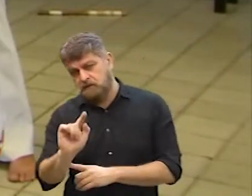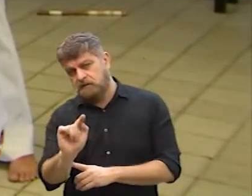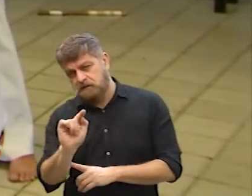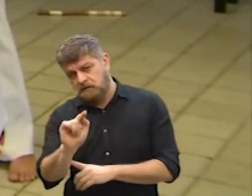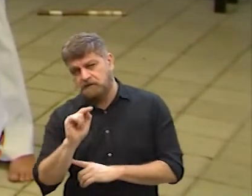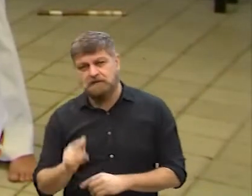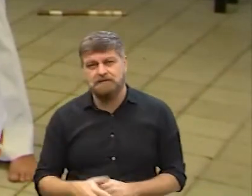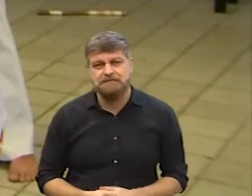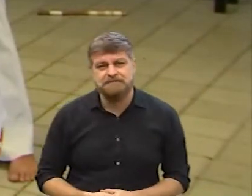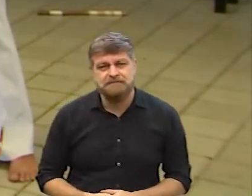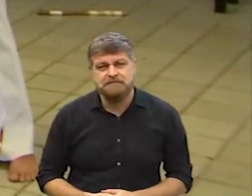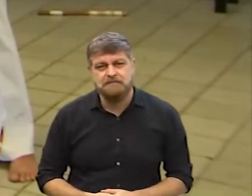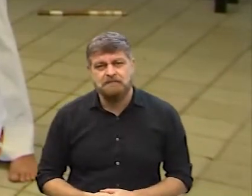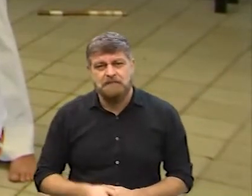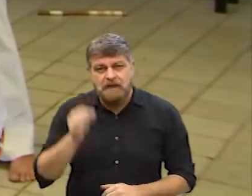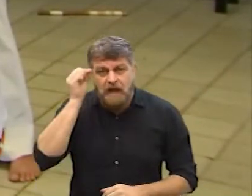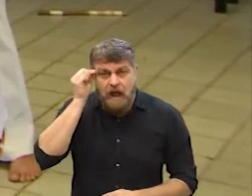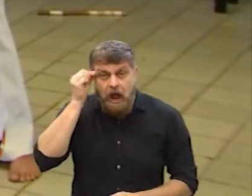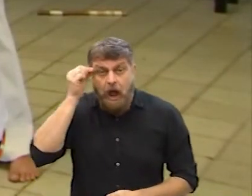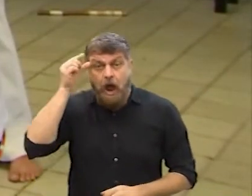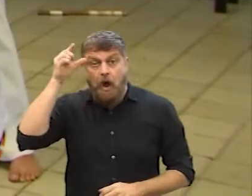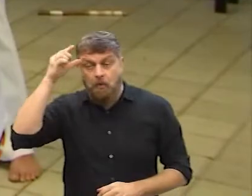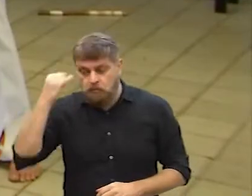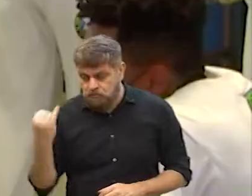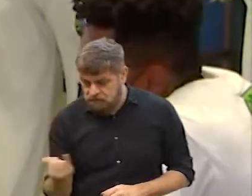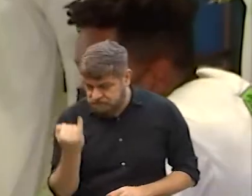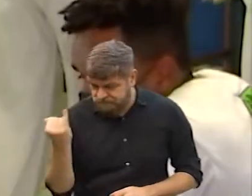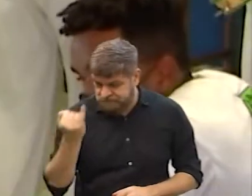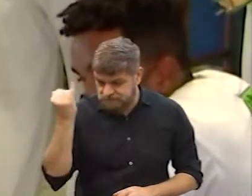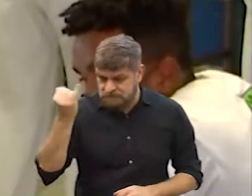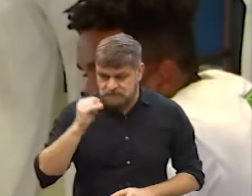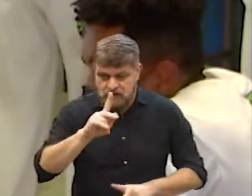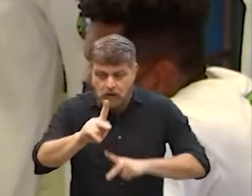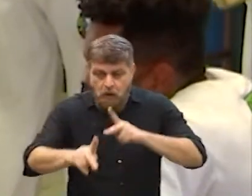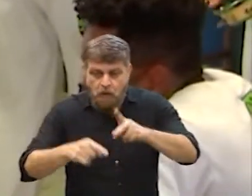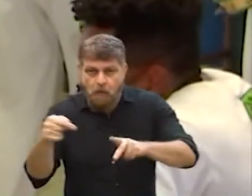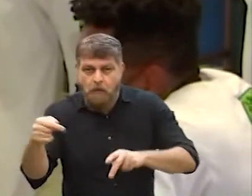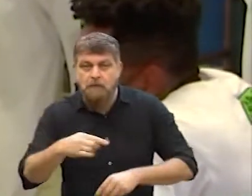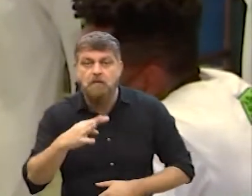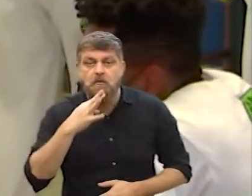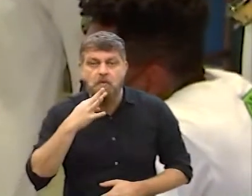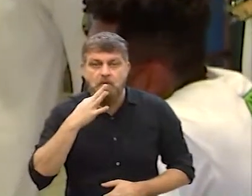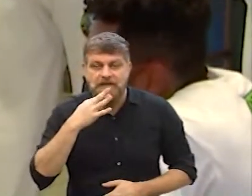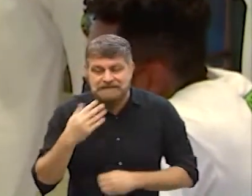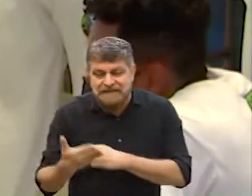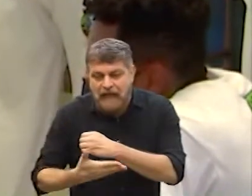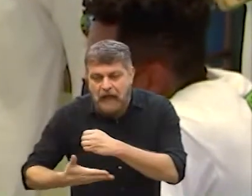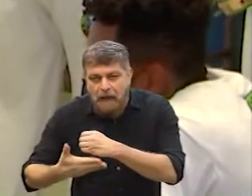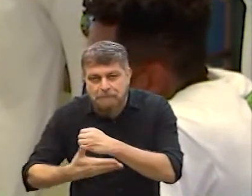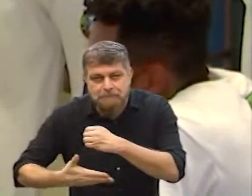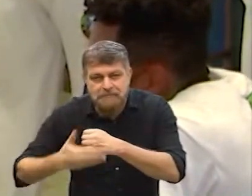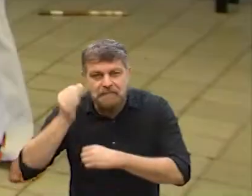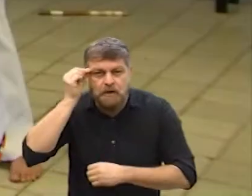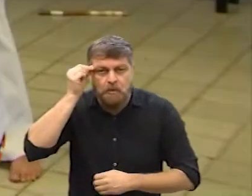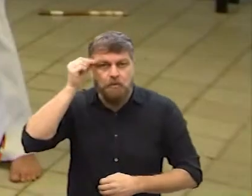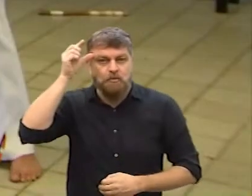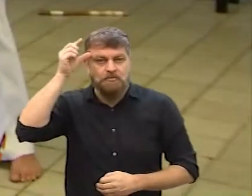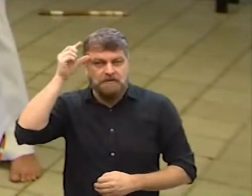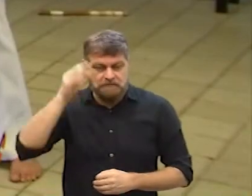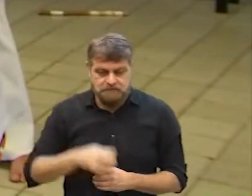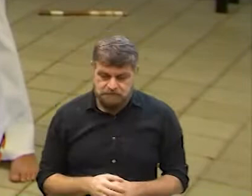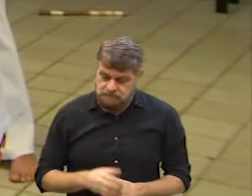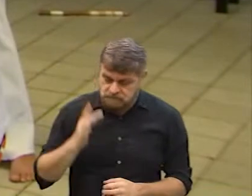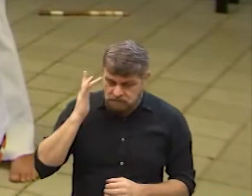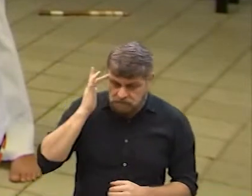o ensinamento da cultura, a importância que se tem do povo conhecer a sua cultura, a sua raiz cultural. Então, eu